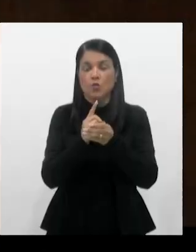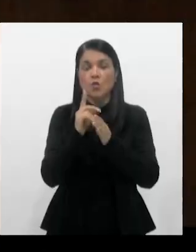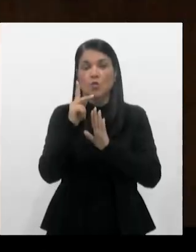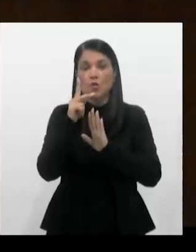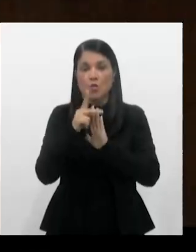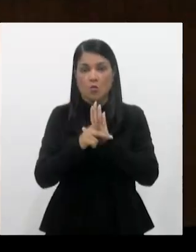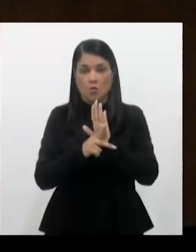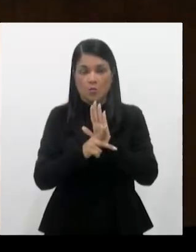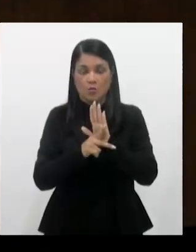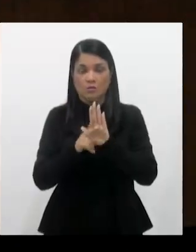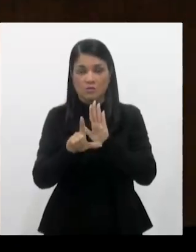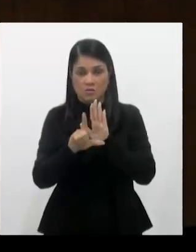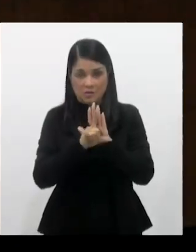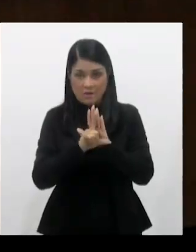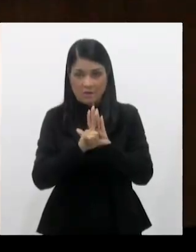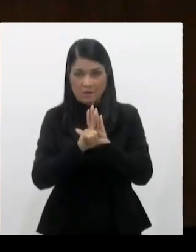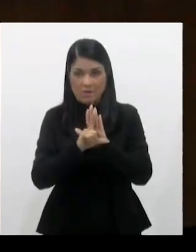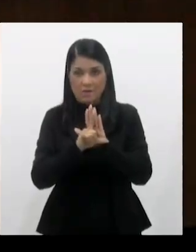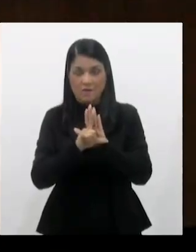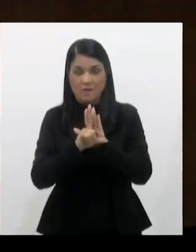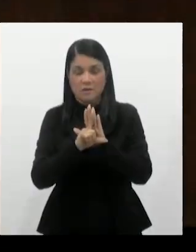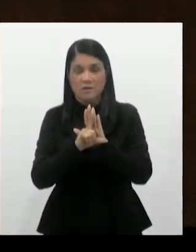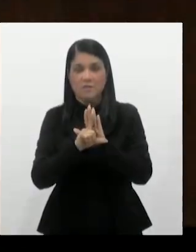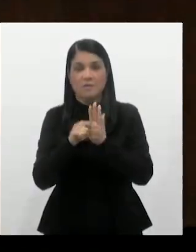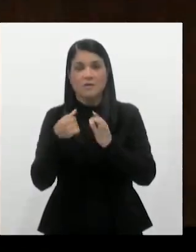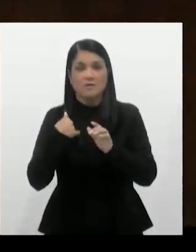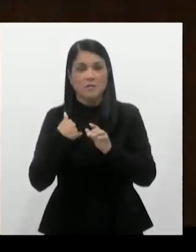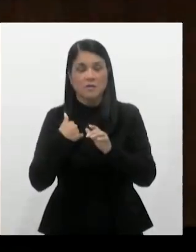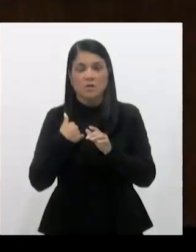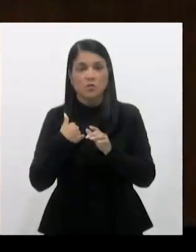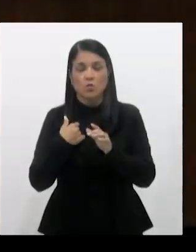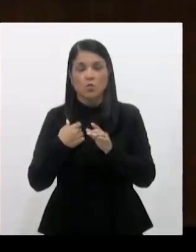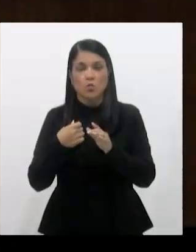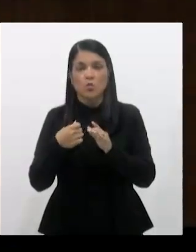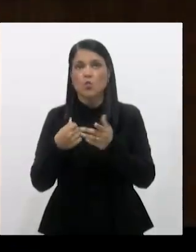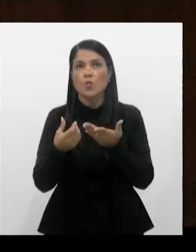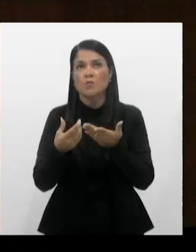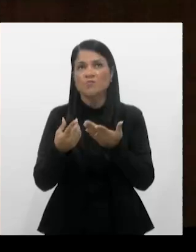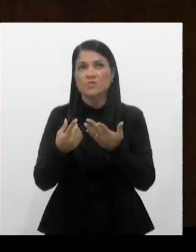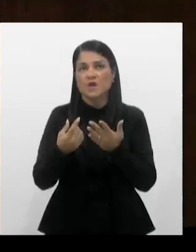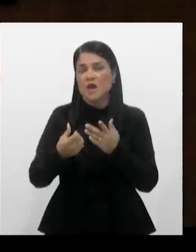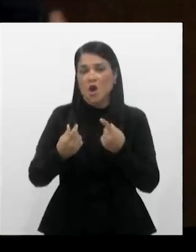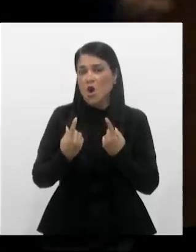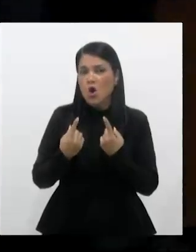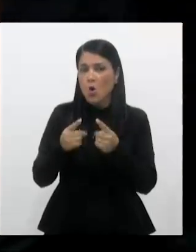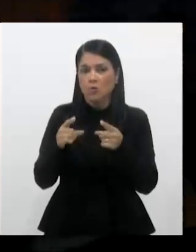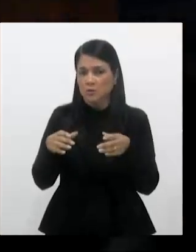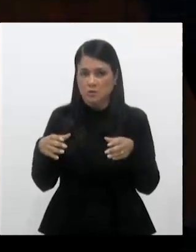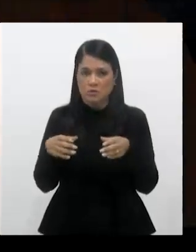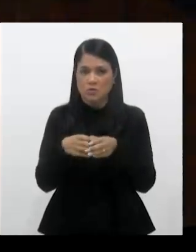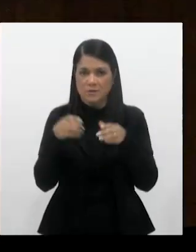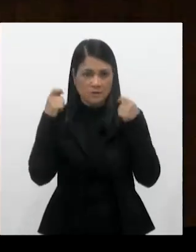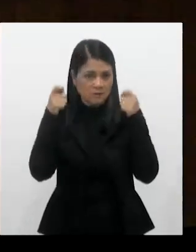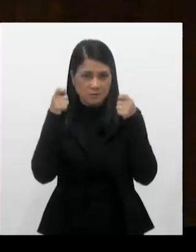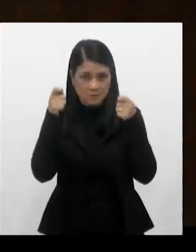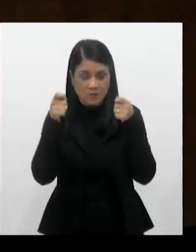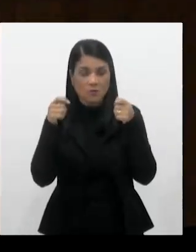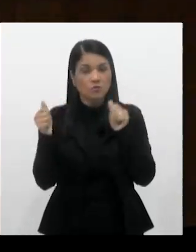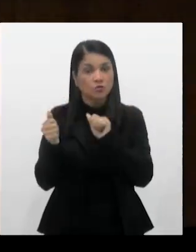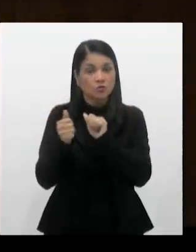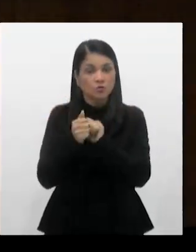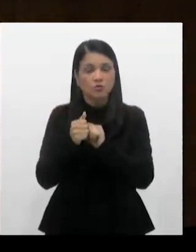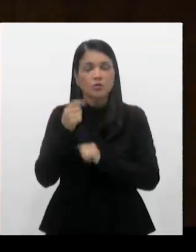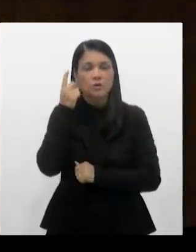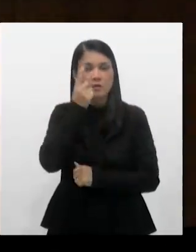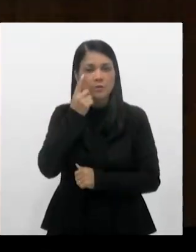lei que não criminalizava a torcida. Fui, aliás, coautor junto com a deputada